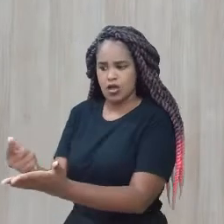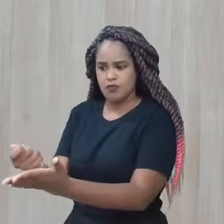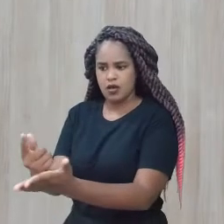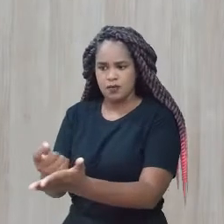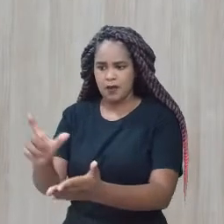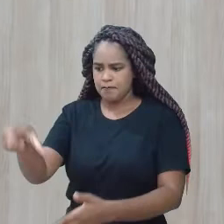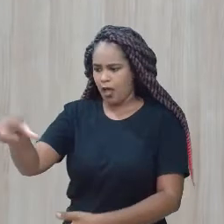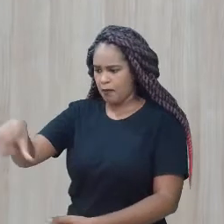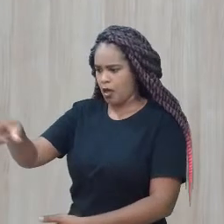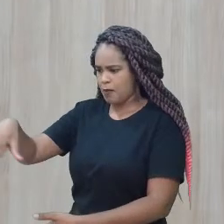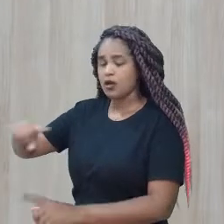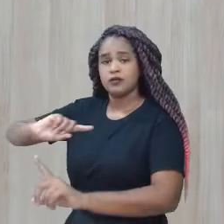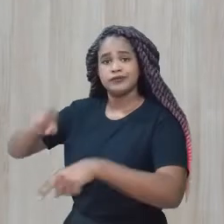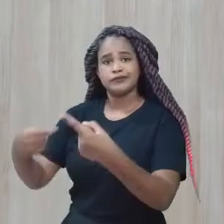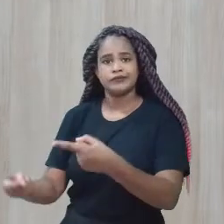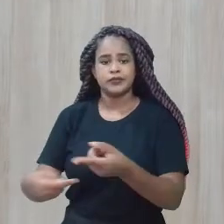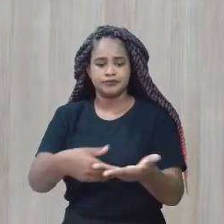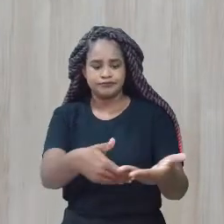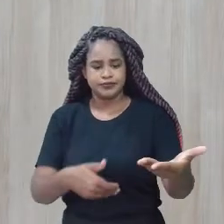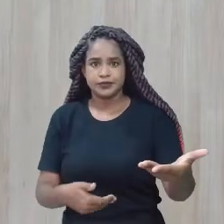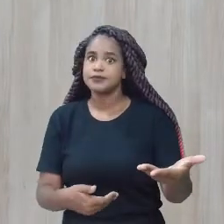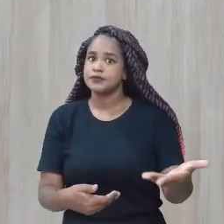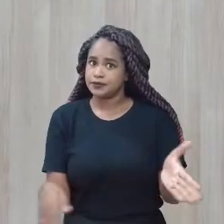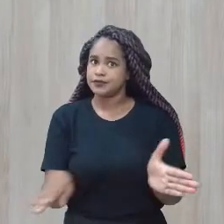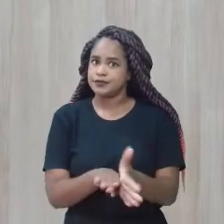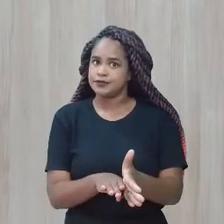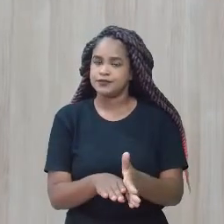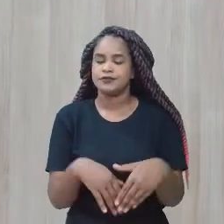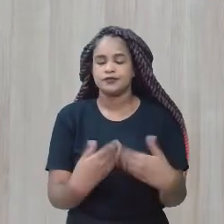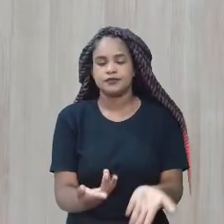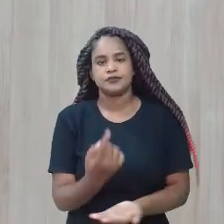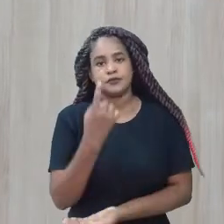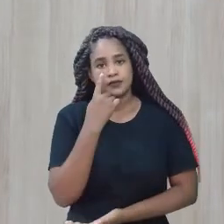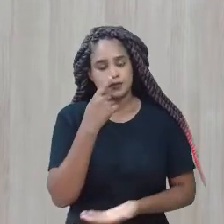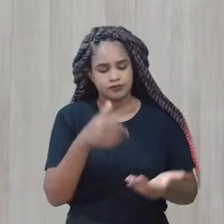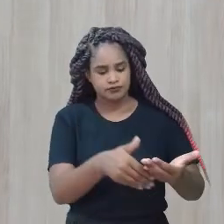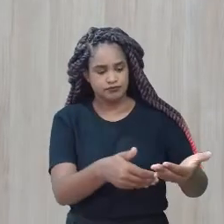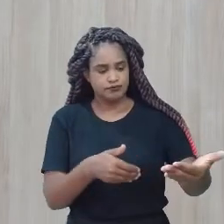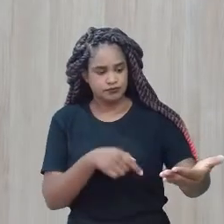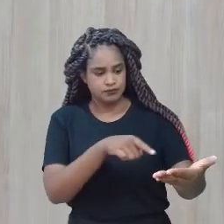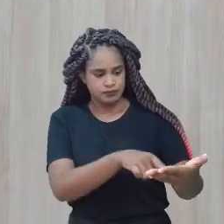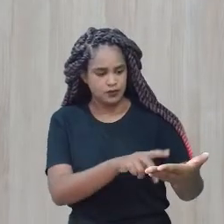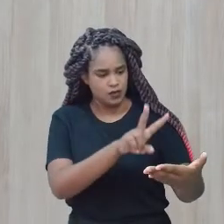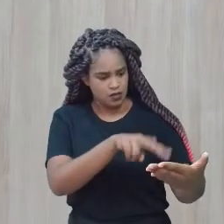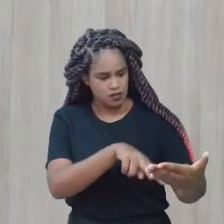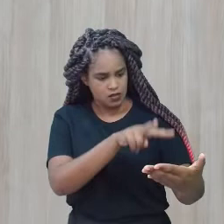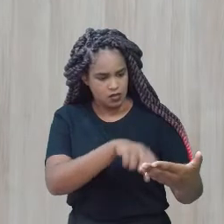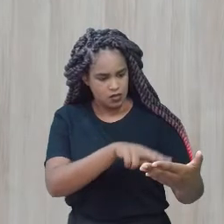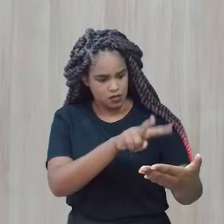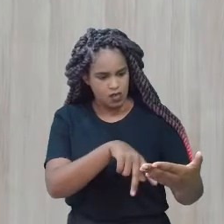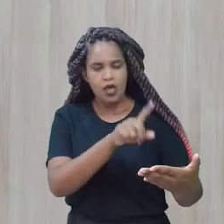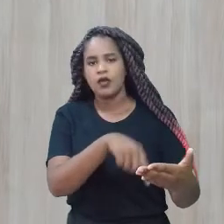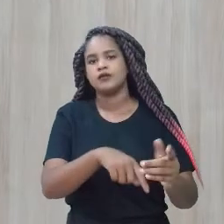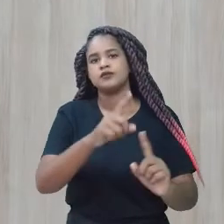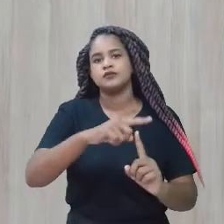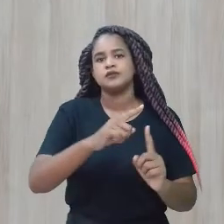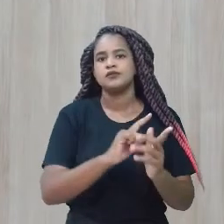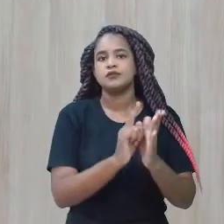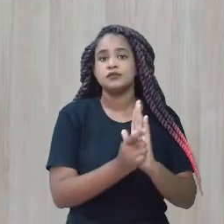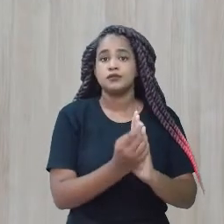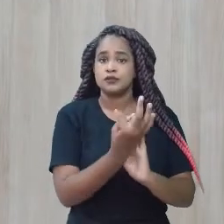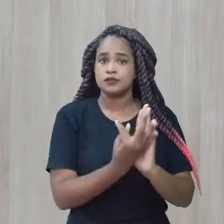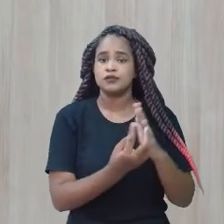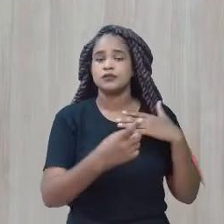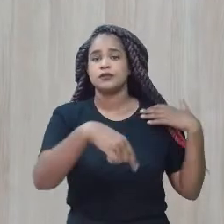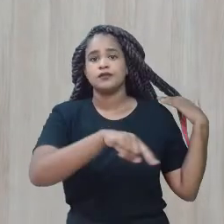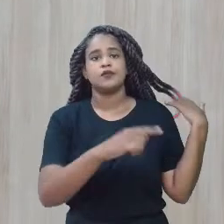chegar a fatura do cartão. Então, quando você pega e lê ali, você está lendo, é um gênero textual. Você